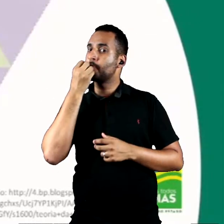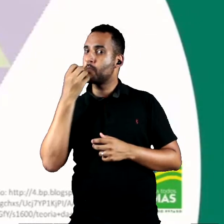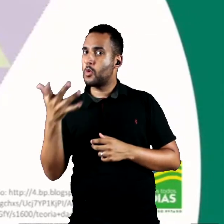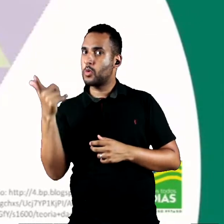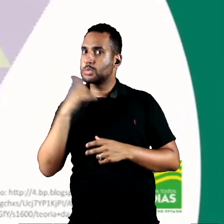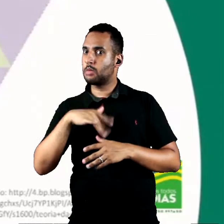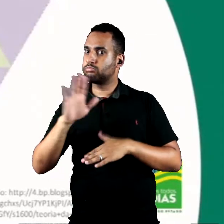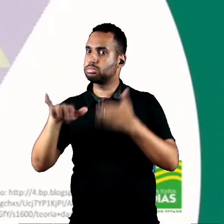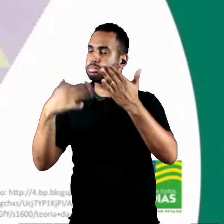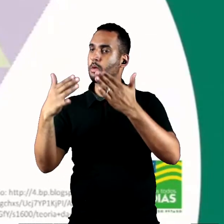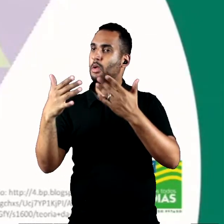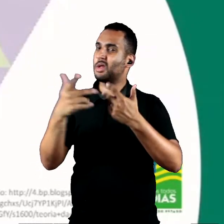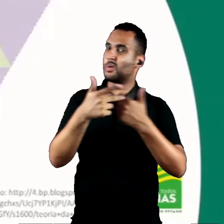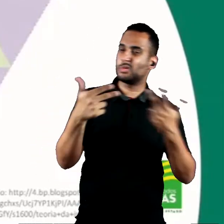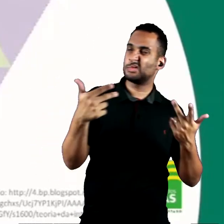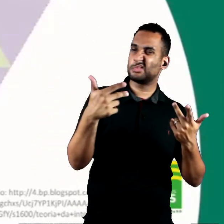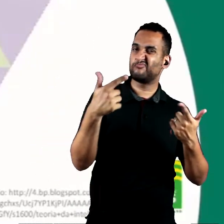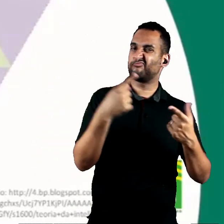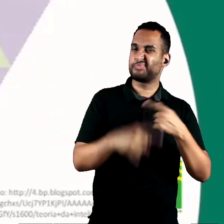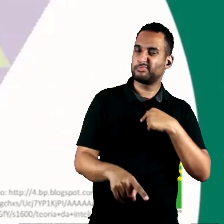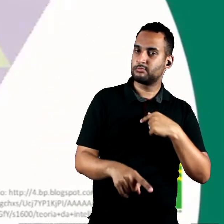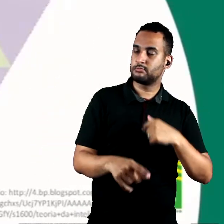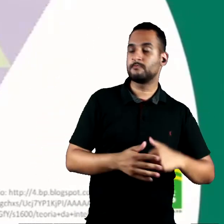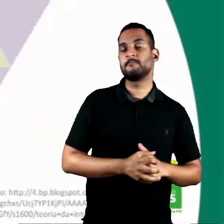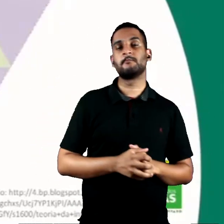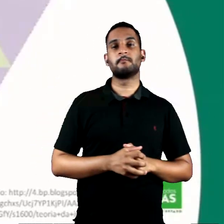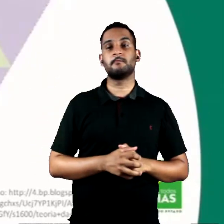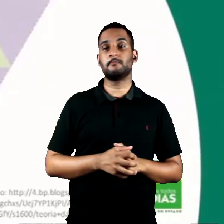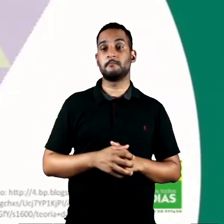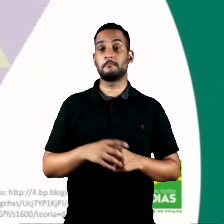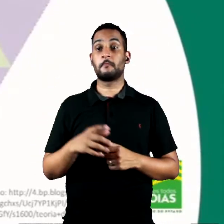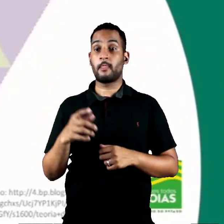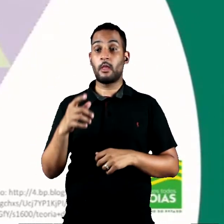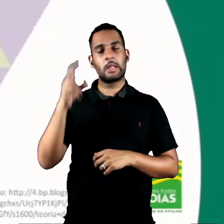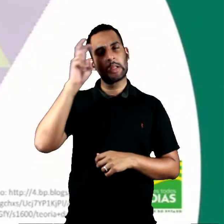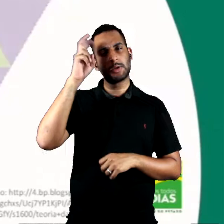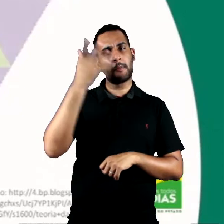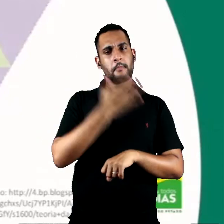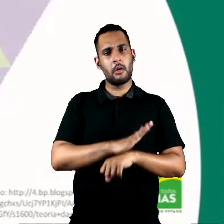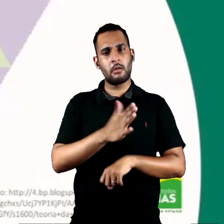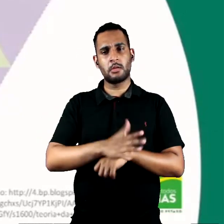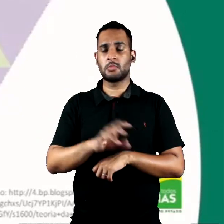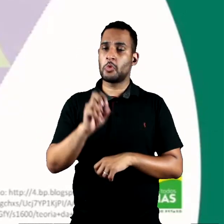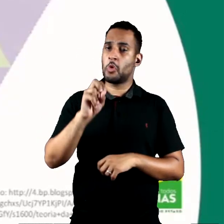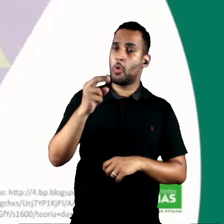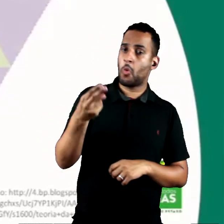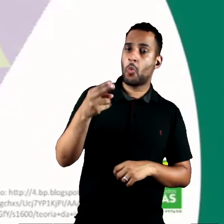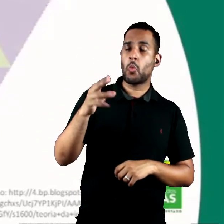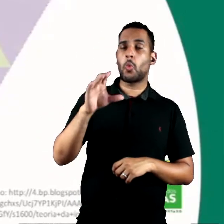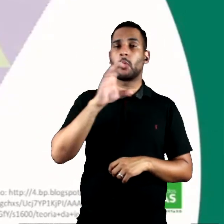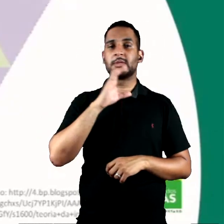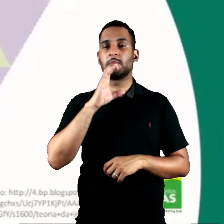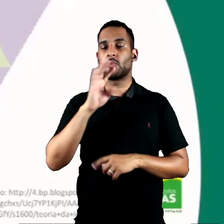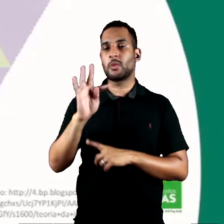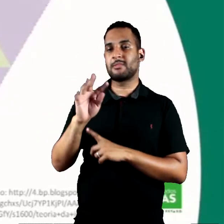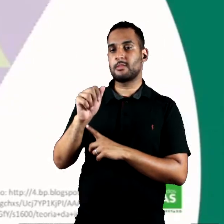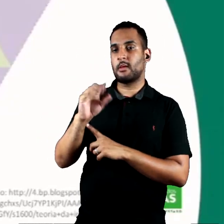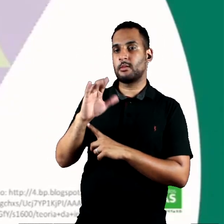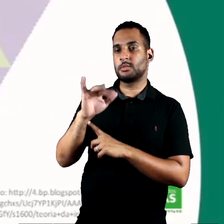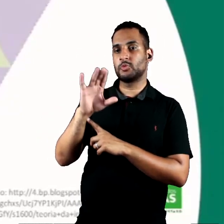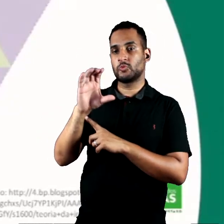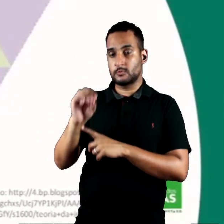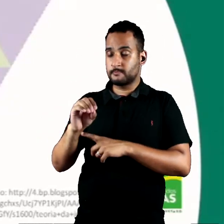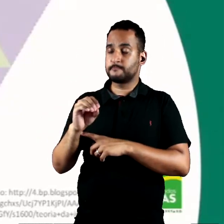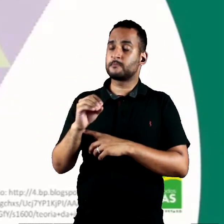e o que não funciona. É a inteligência prática ou conhecimento tácito, que no contexto da